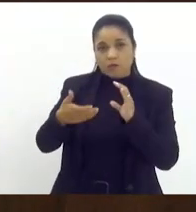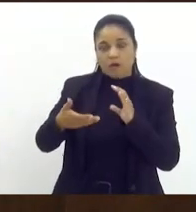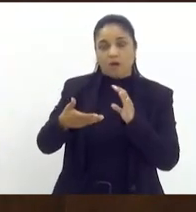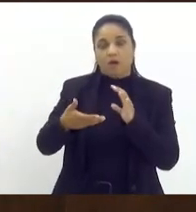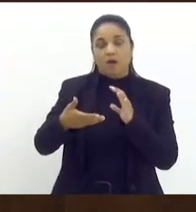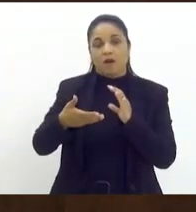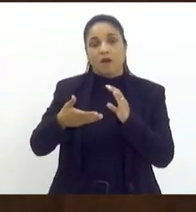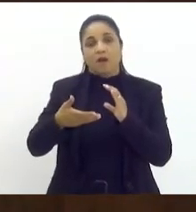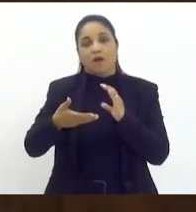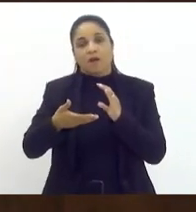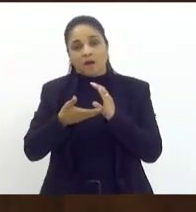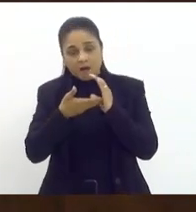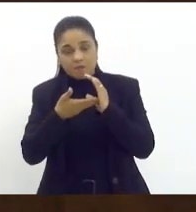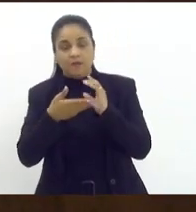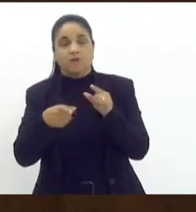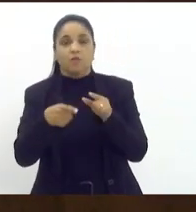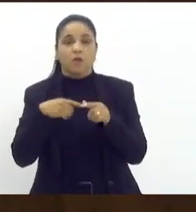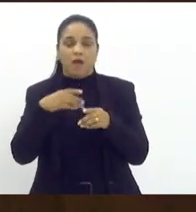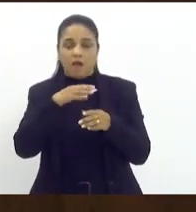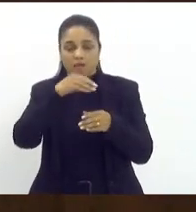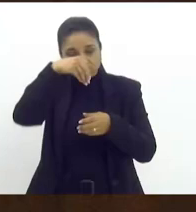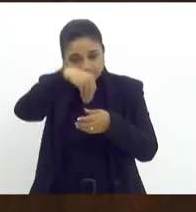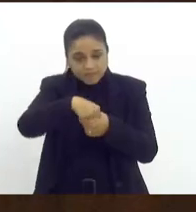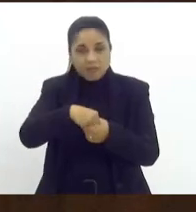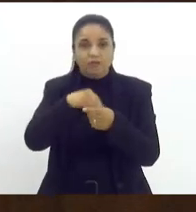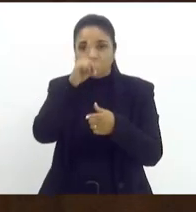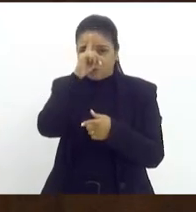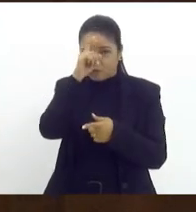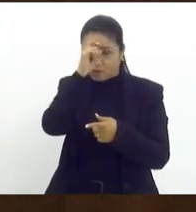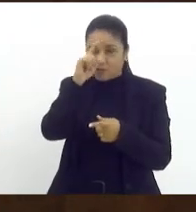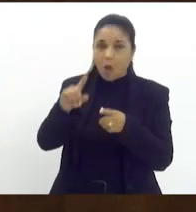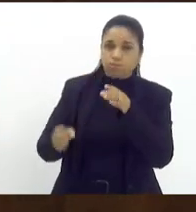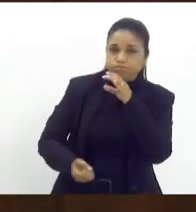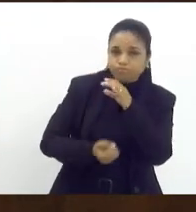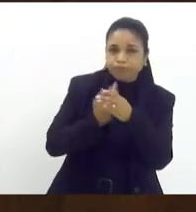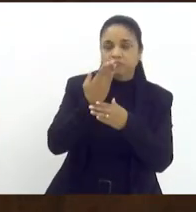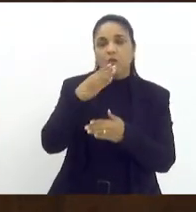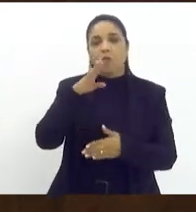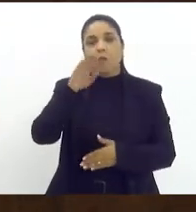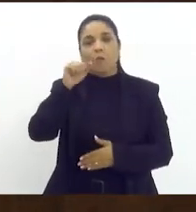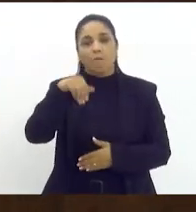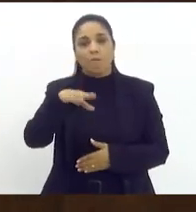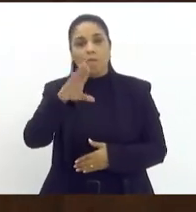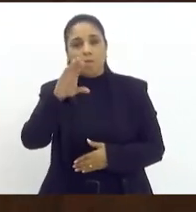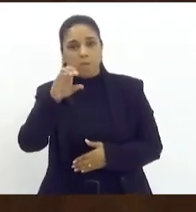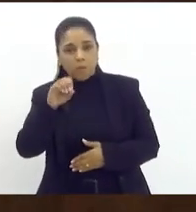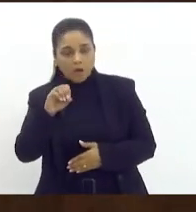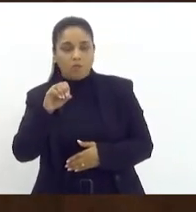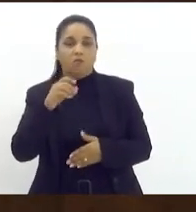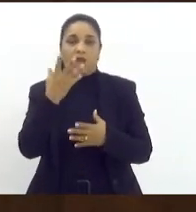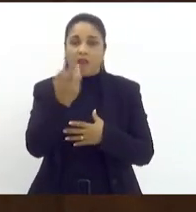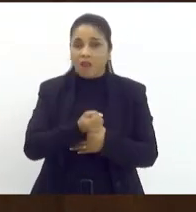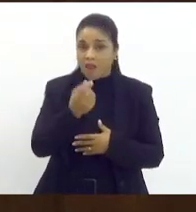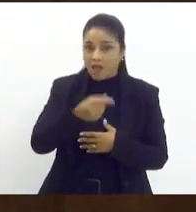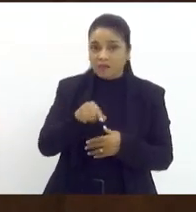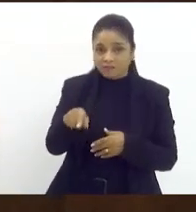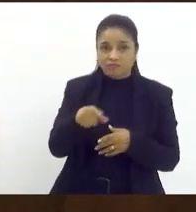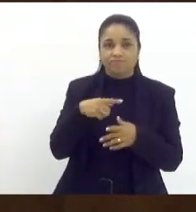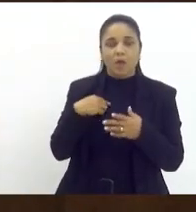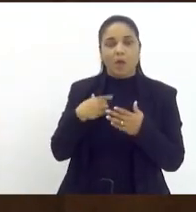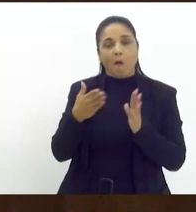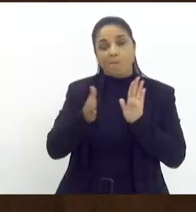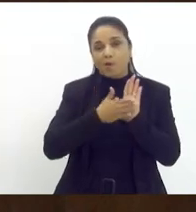a implementação do banco de leite e foi uma luta histórica né uma luta coletiva só contribui mesmo com essa proposta política na Câmara